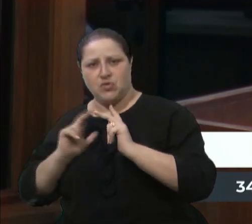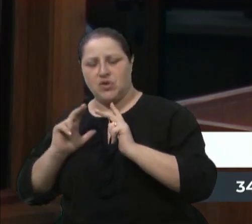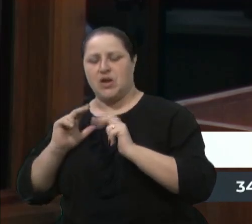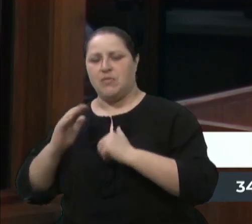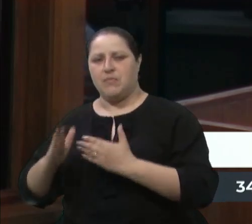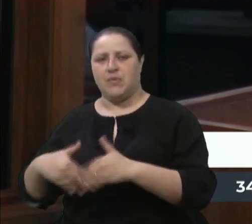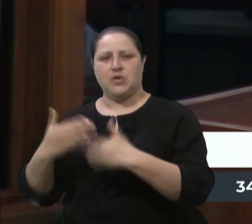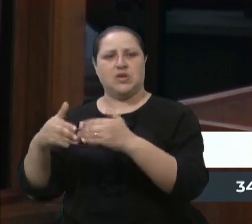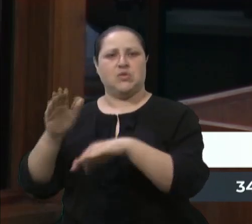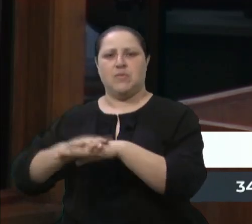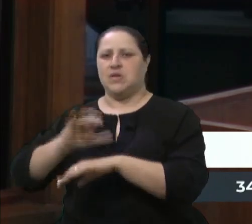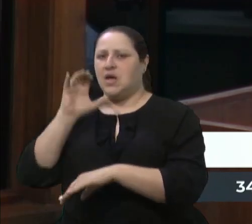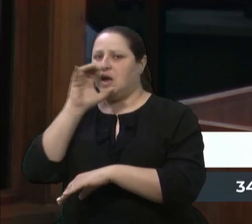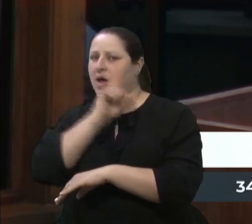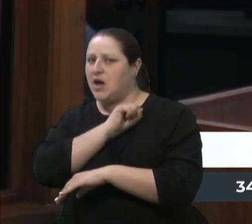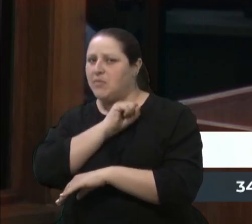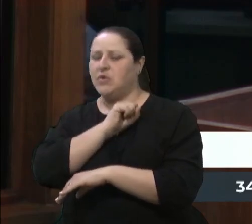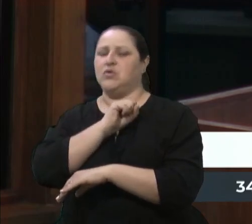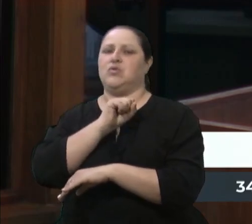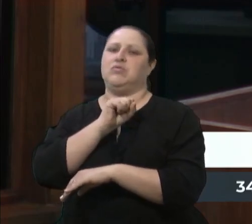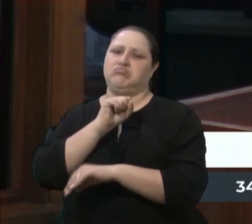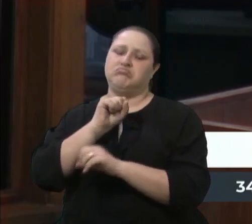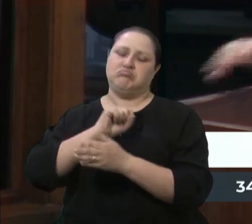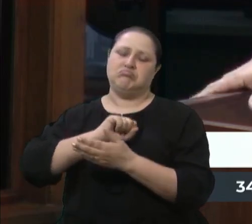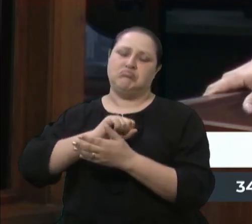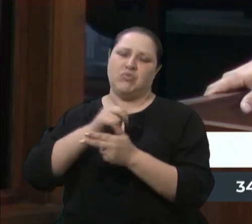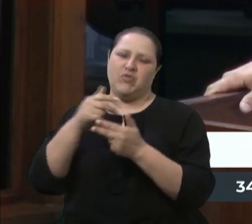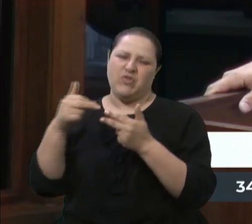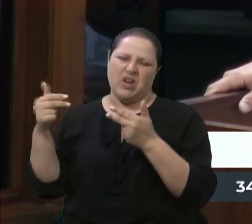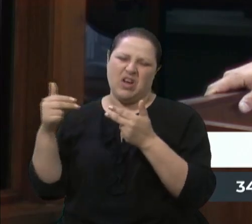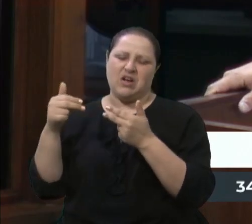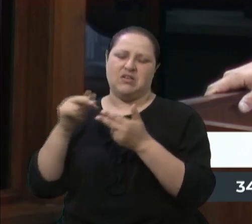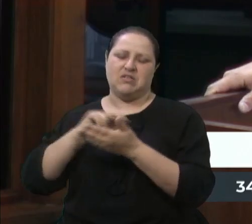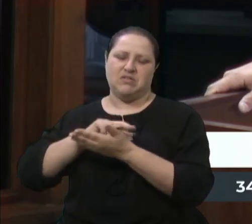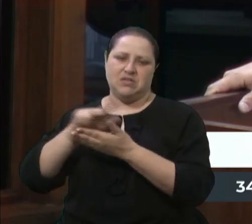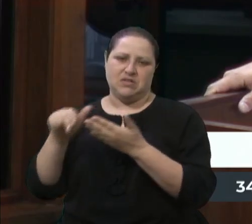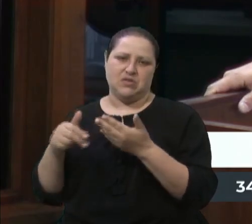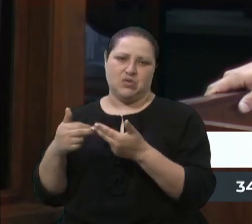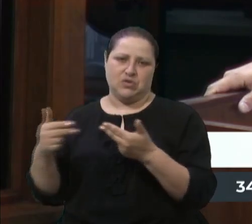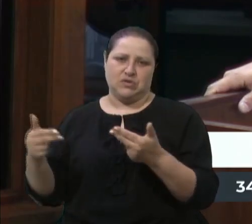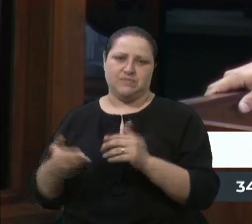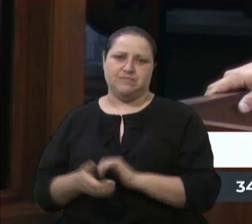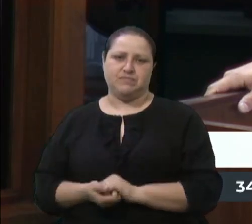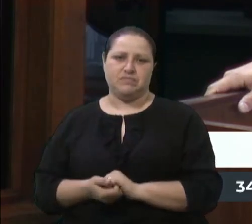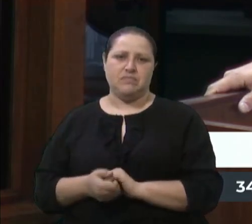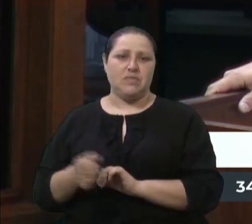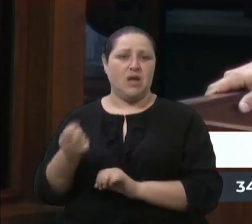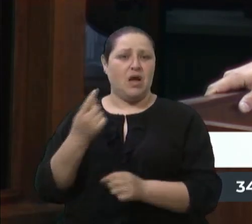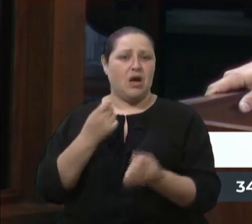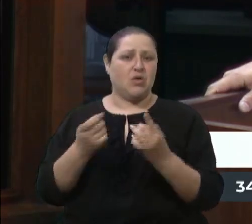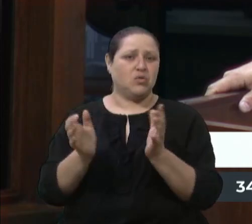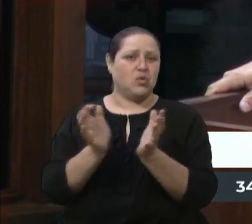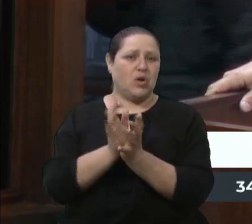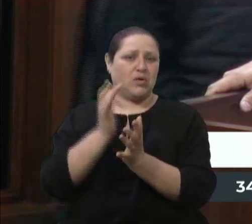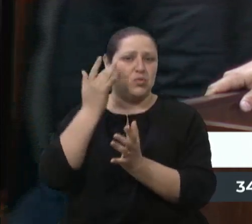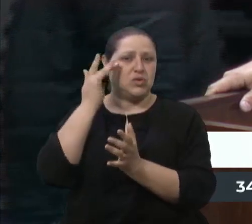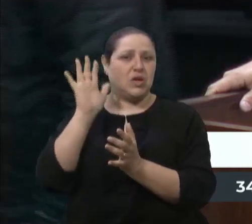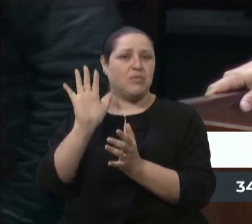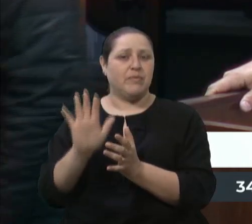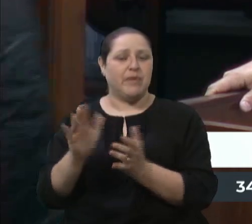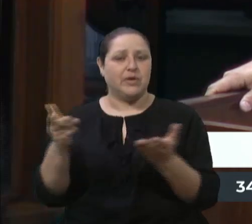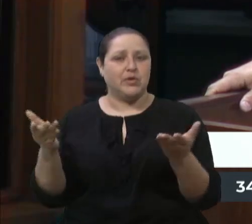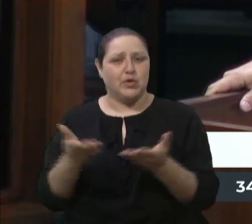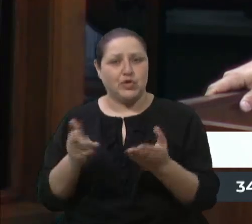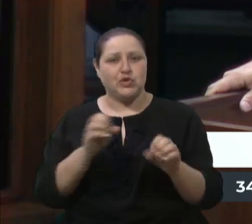rápido, etc, etc. Talvez muitos dos colegas não saibam, Mas hoje, a educação